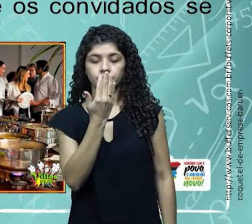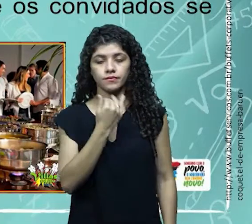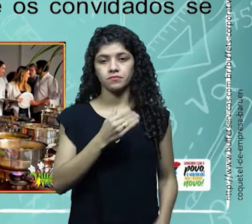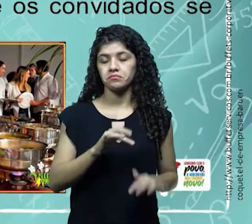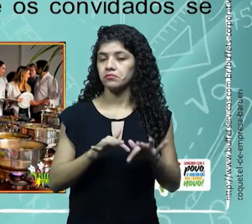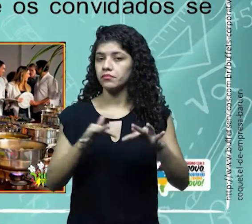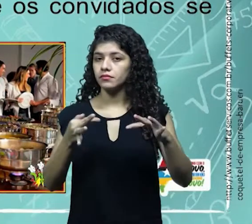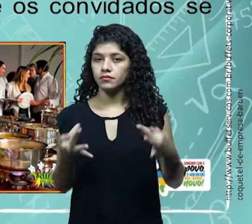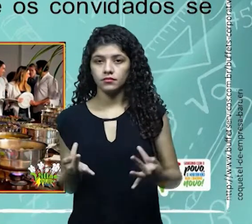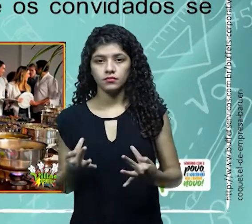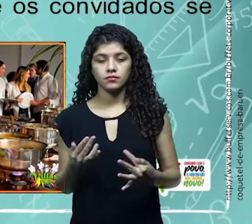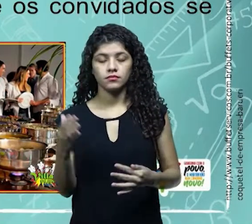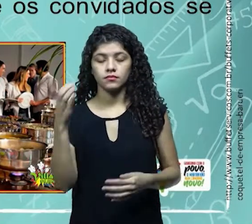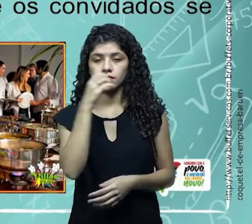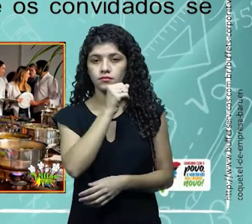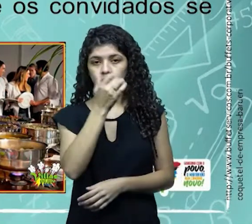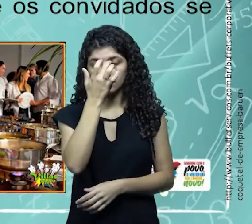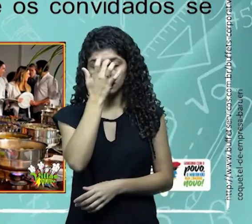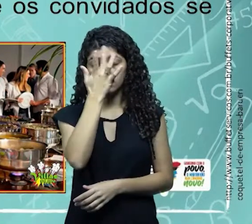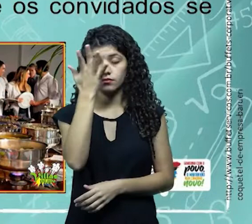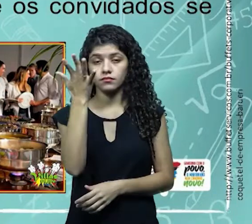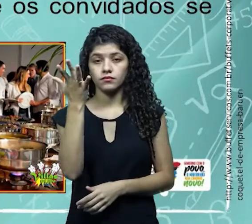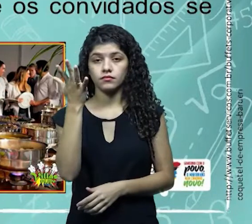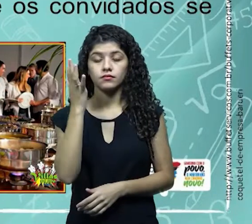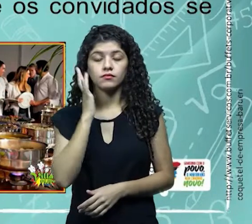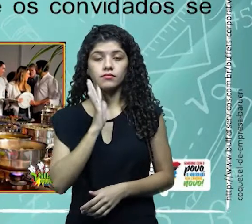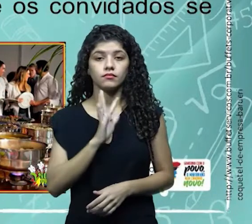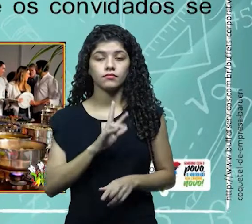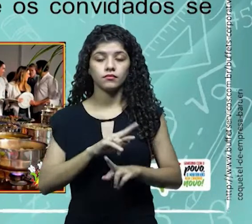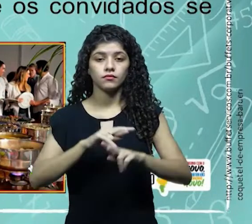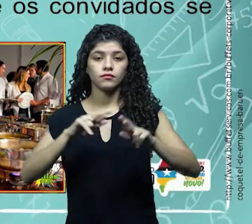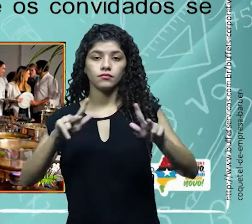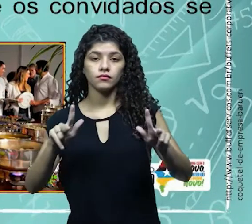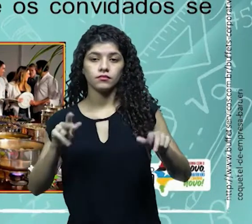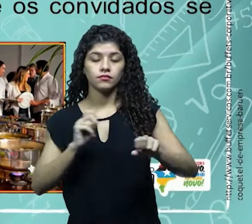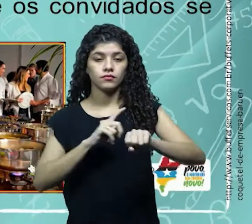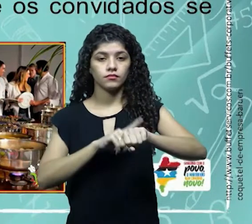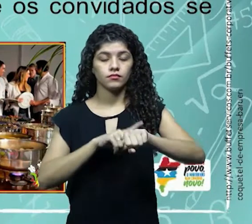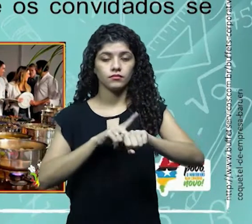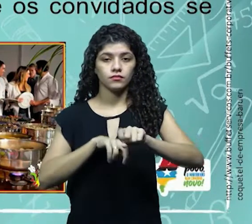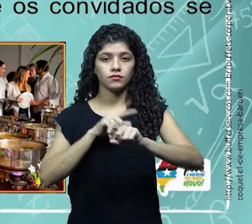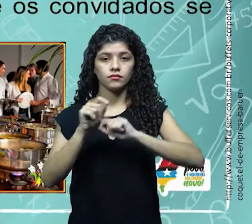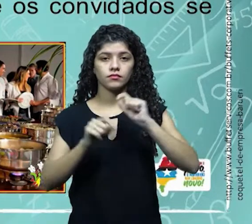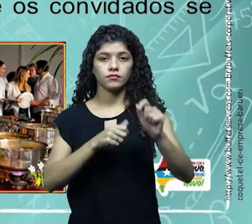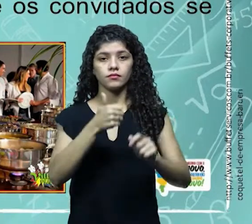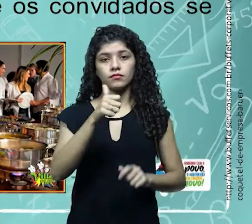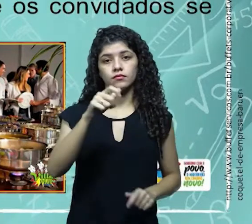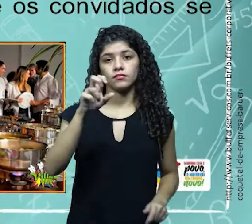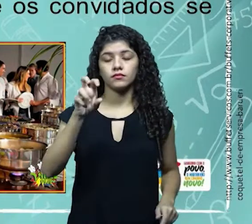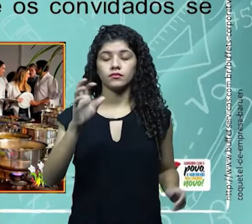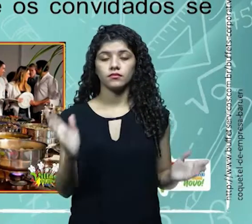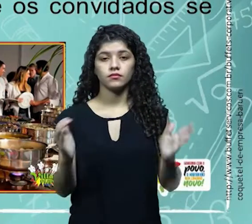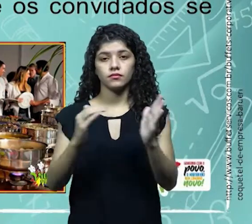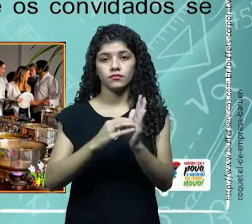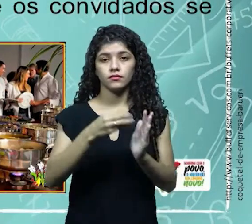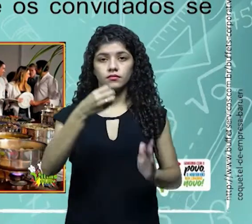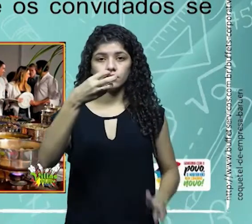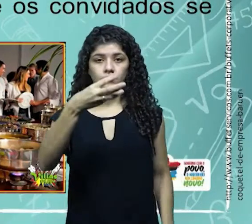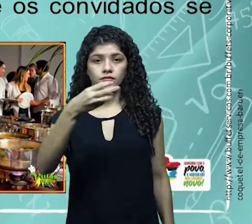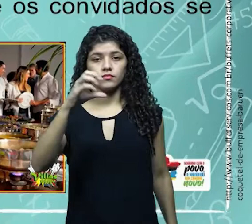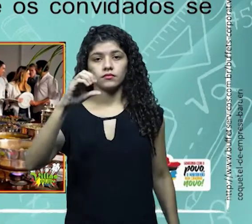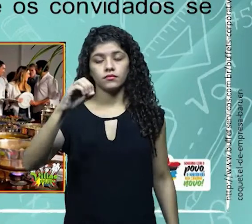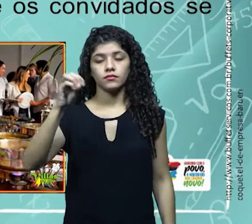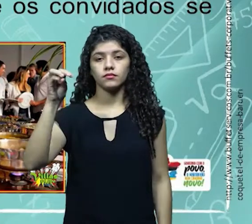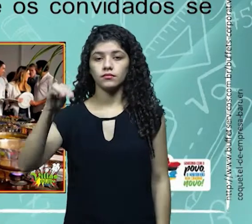cardápio que inclui produtos fácil de ser consumido Então esse equivale o tempo é importante pensar no tempo